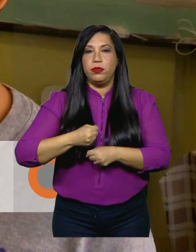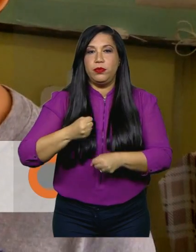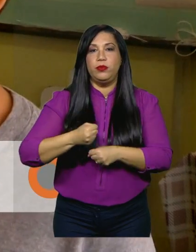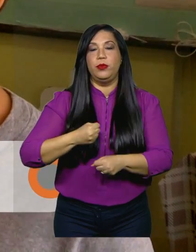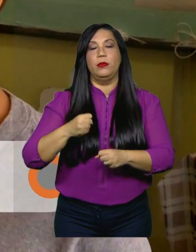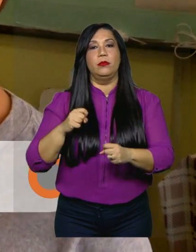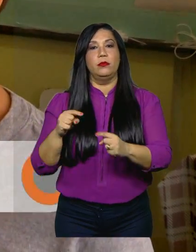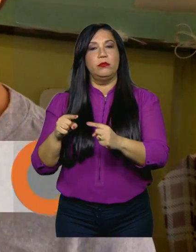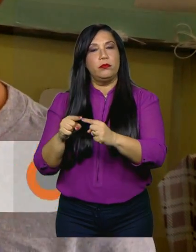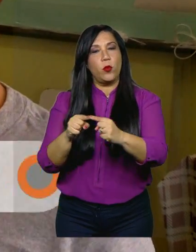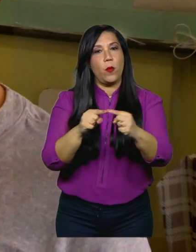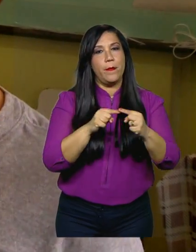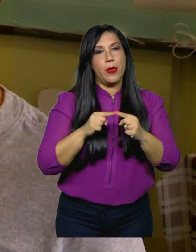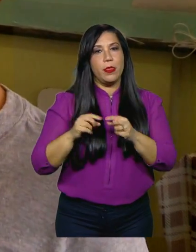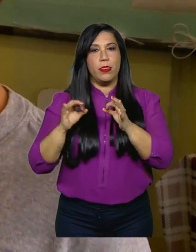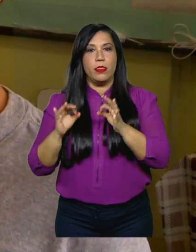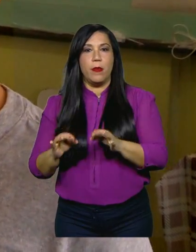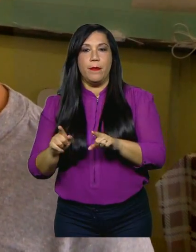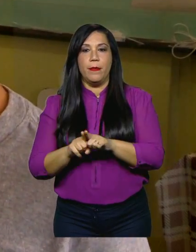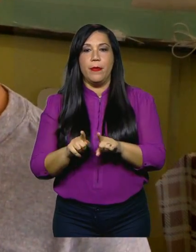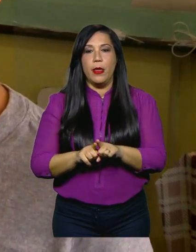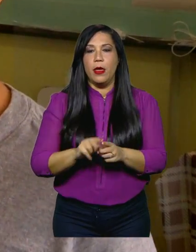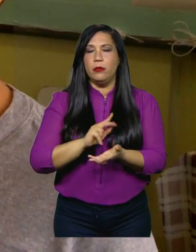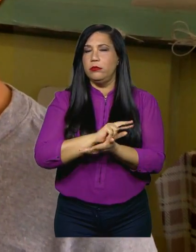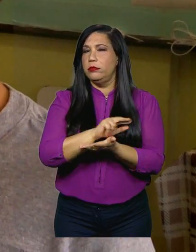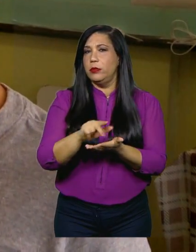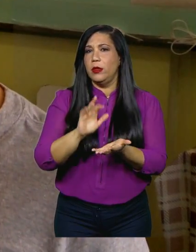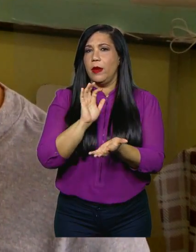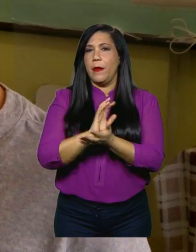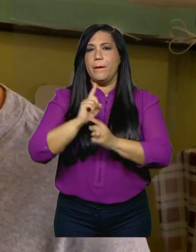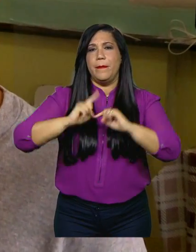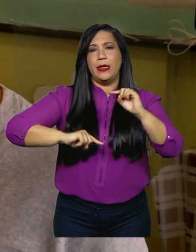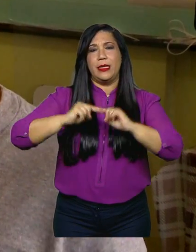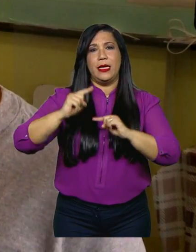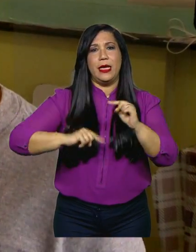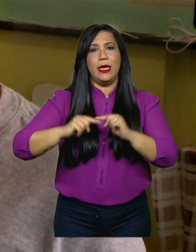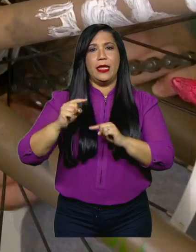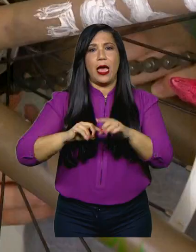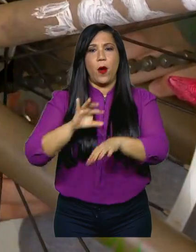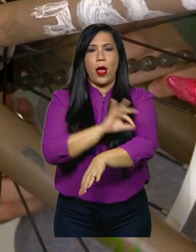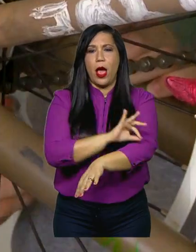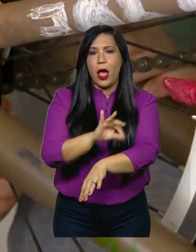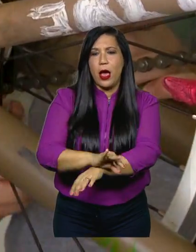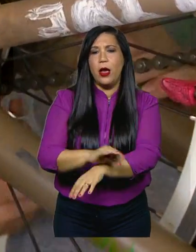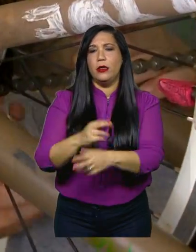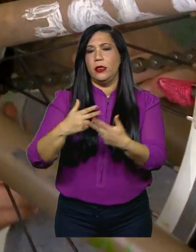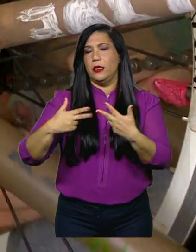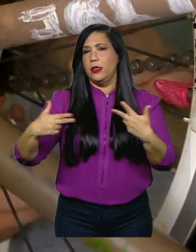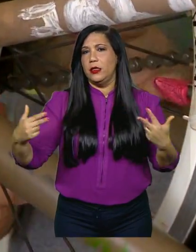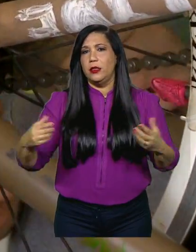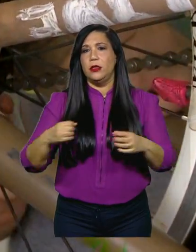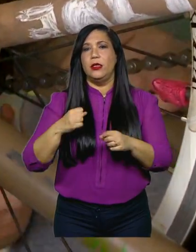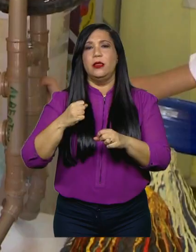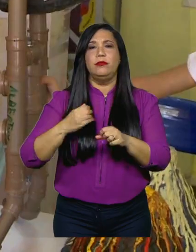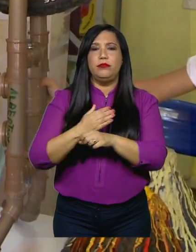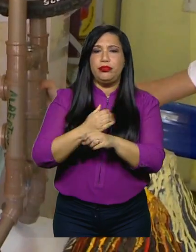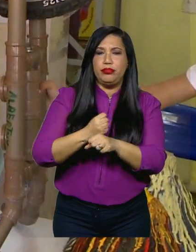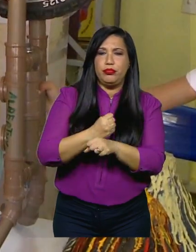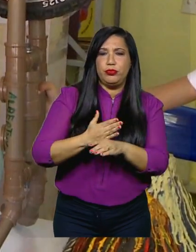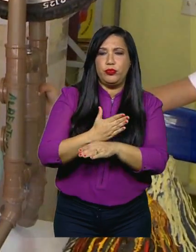as medidas, usamos o paquímetro, usamos também a régua, usamos o serrote